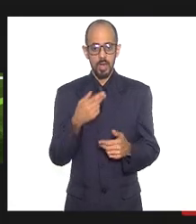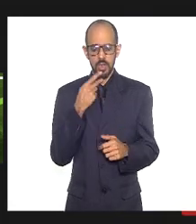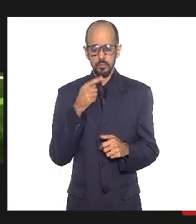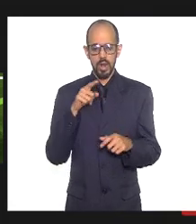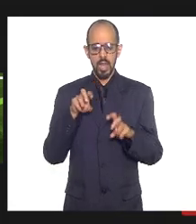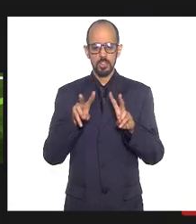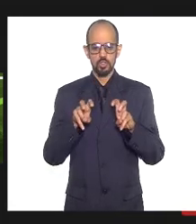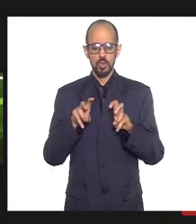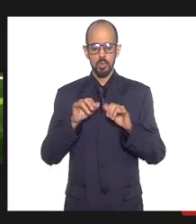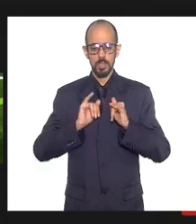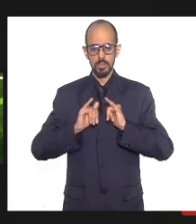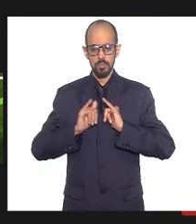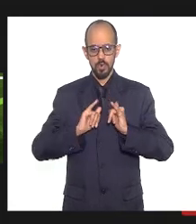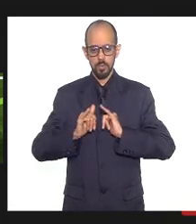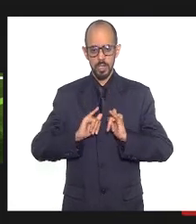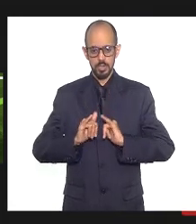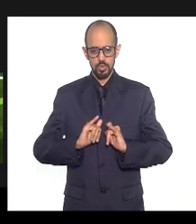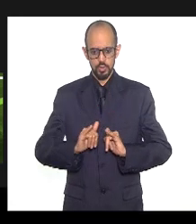de Janeiro